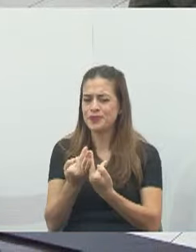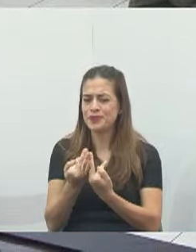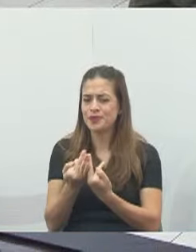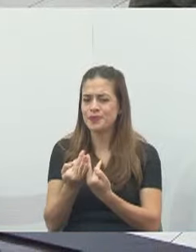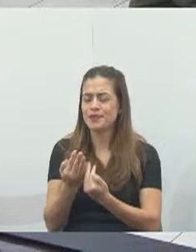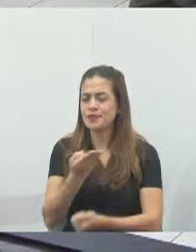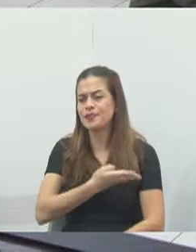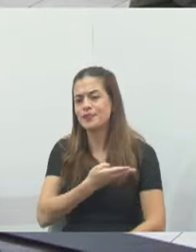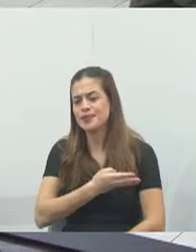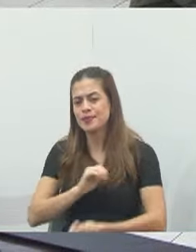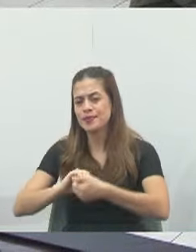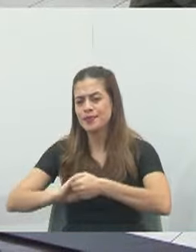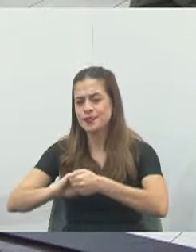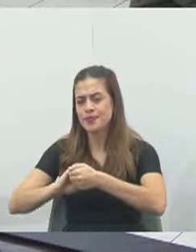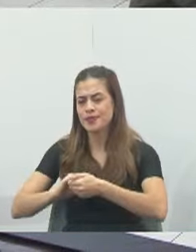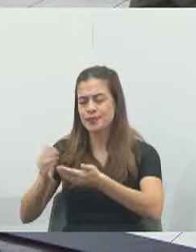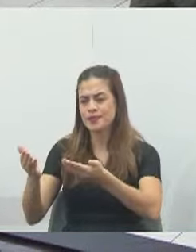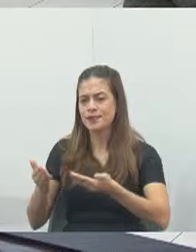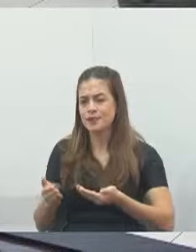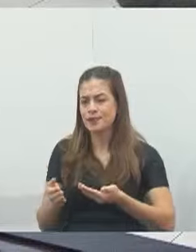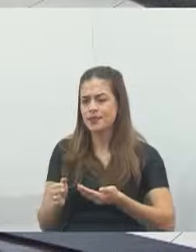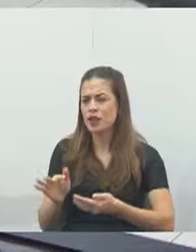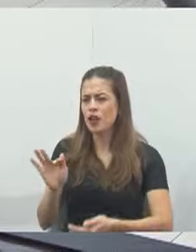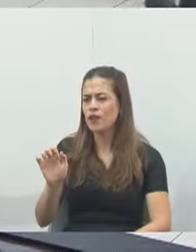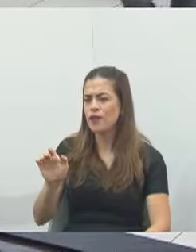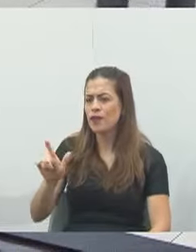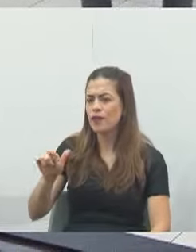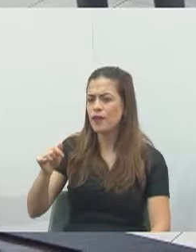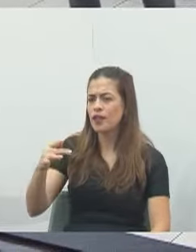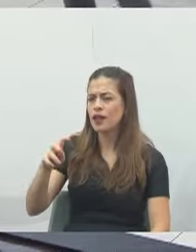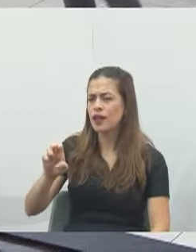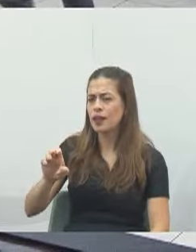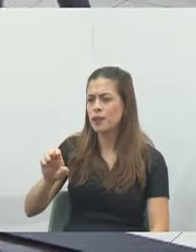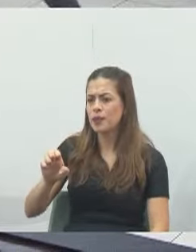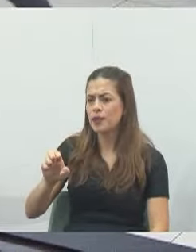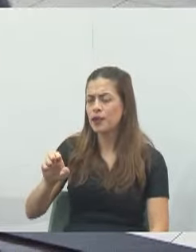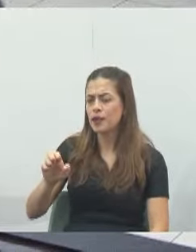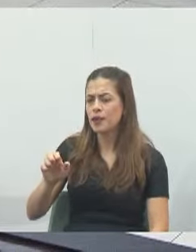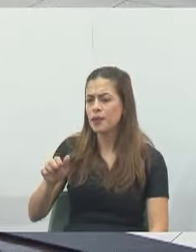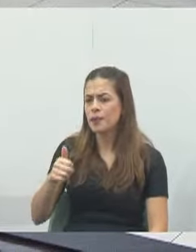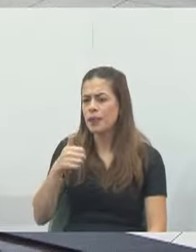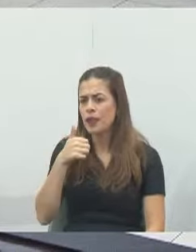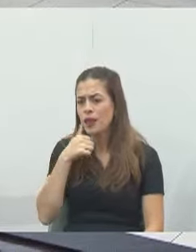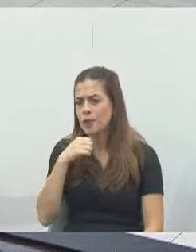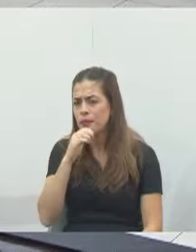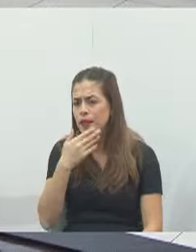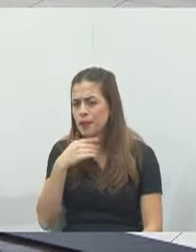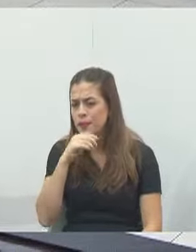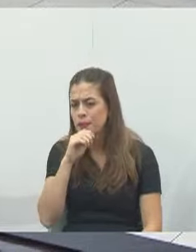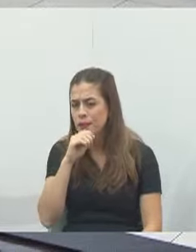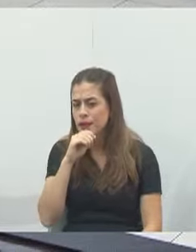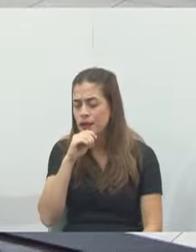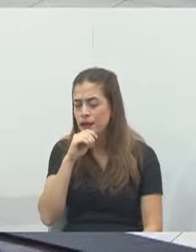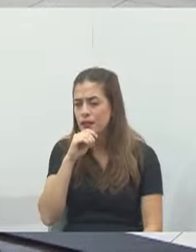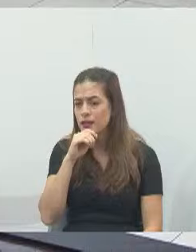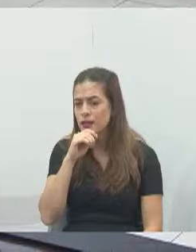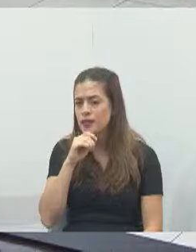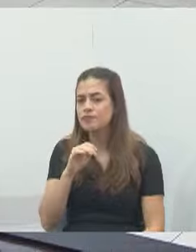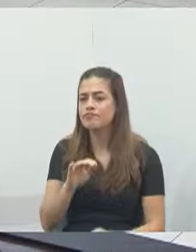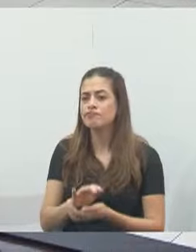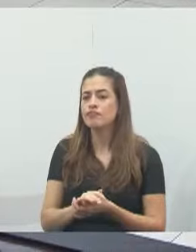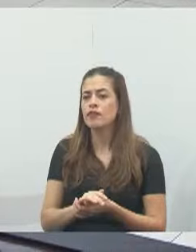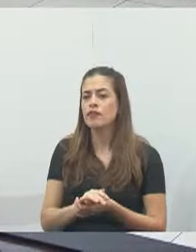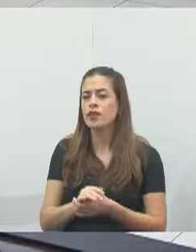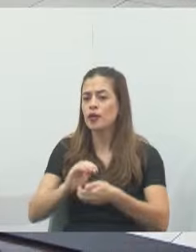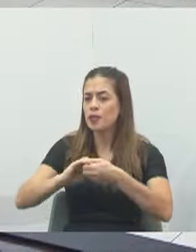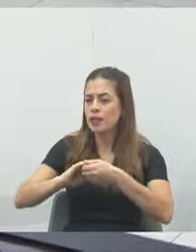amigos, cumprimentar, vou chamar de Felipe, Darli, os pais do Fabrício, cumprimentar a